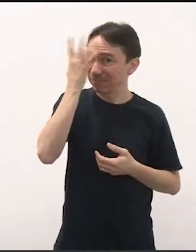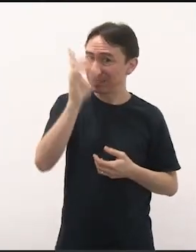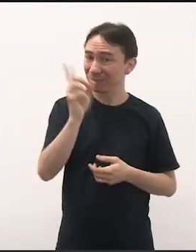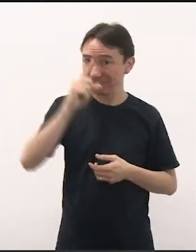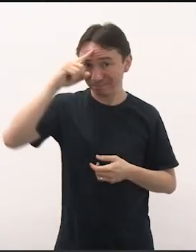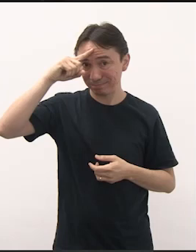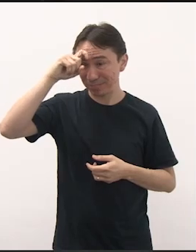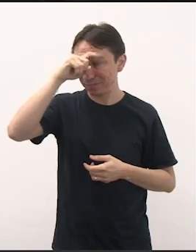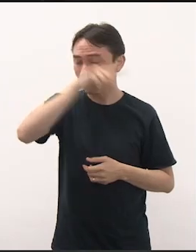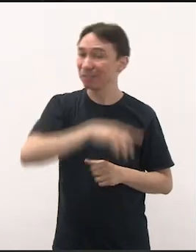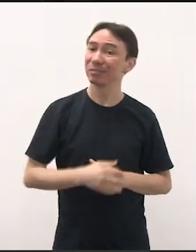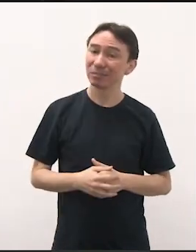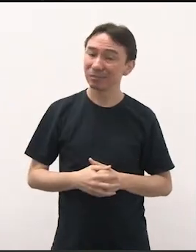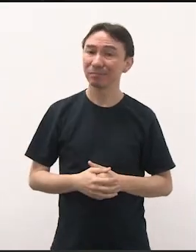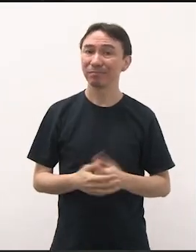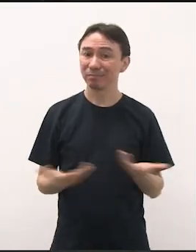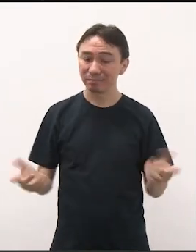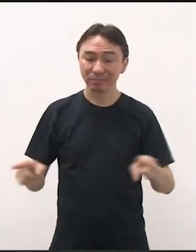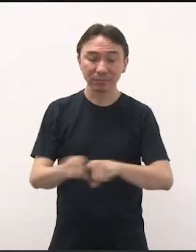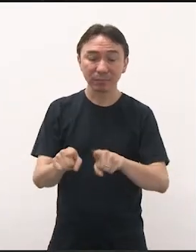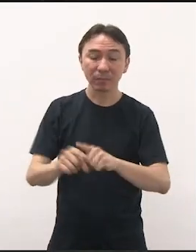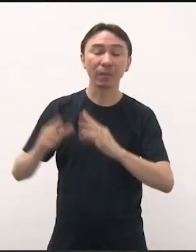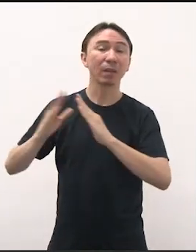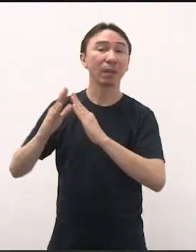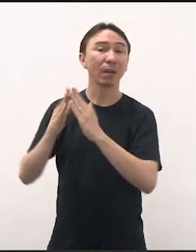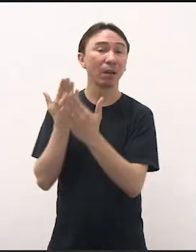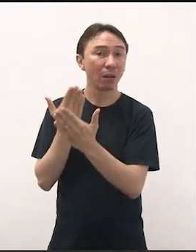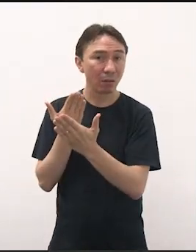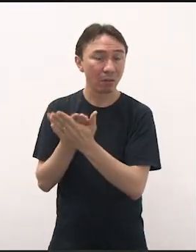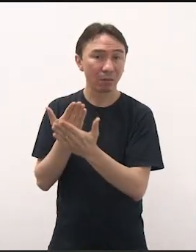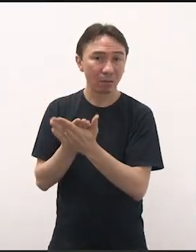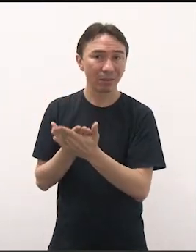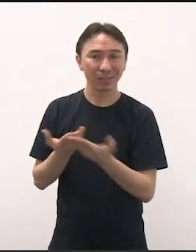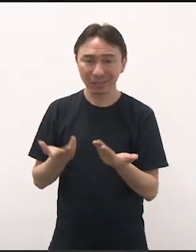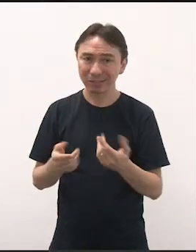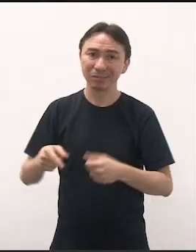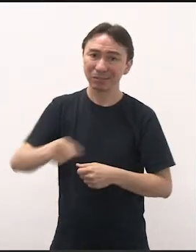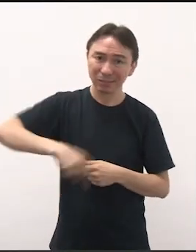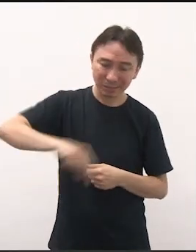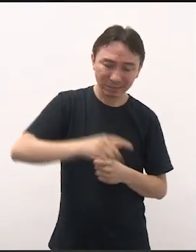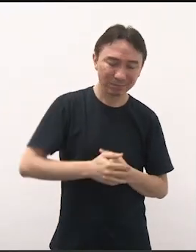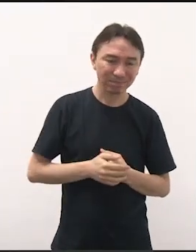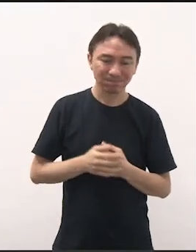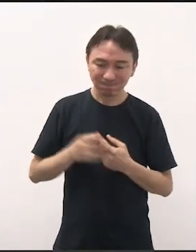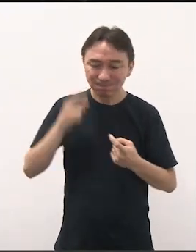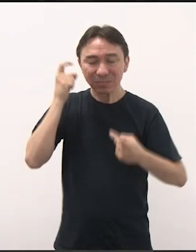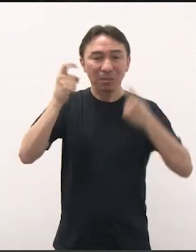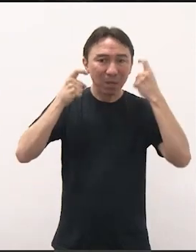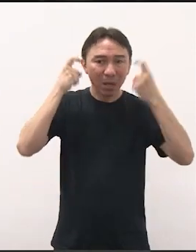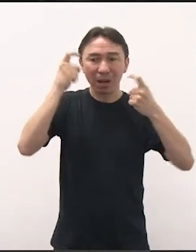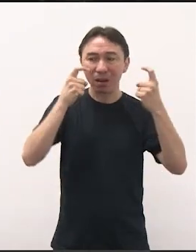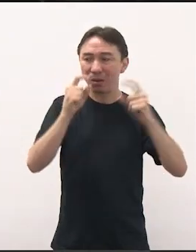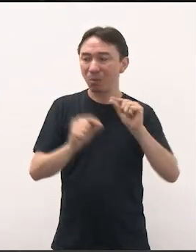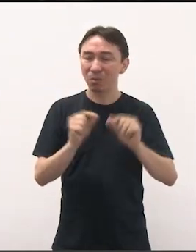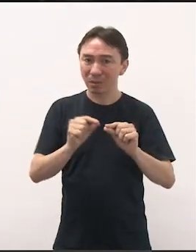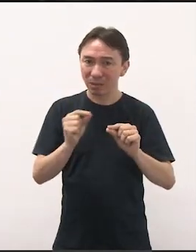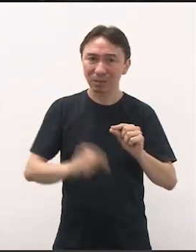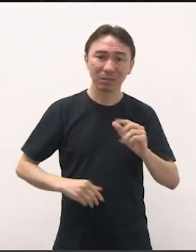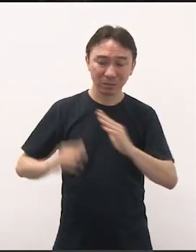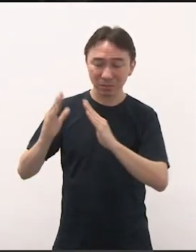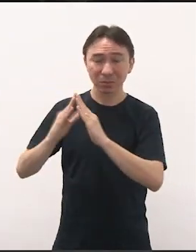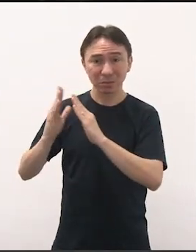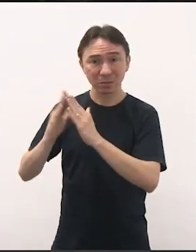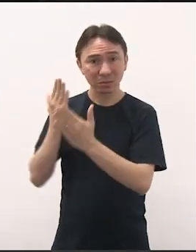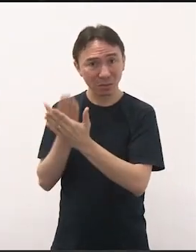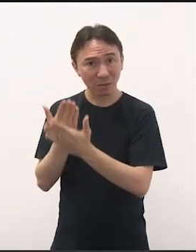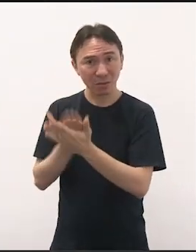da escola, a gente também se preocupa, né, que as escolas tenham retaguarda sobre o que fazer com algum caso de um estudante